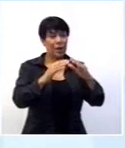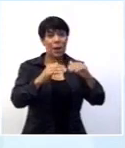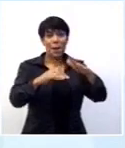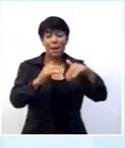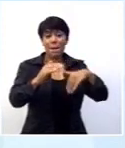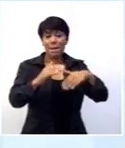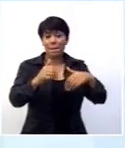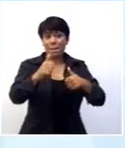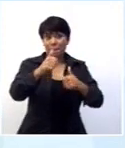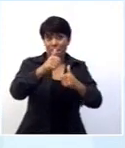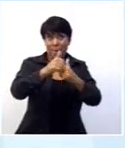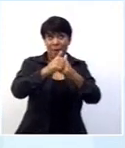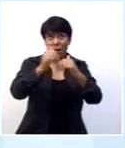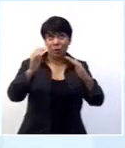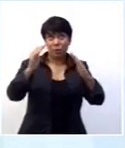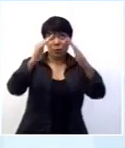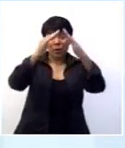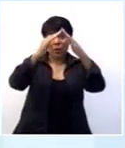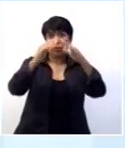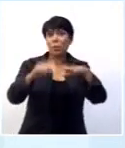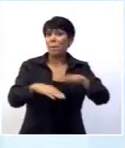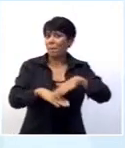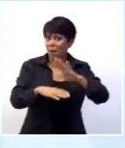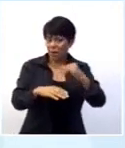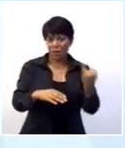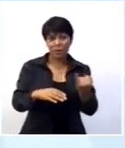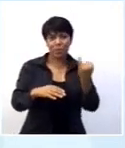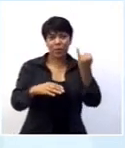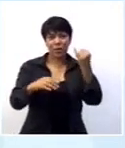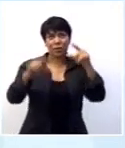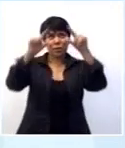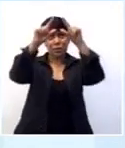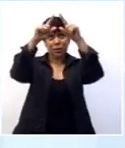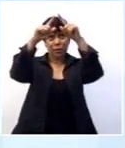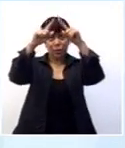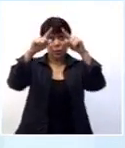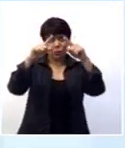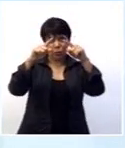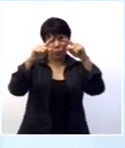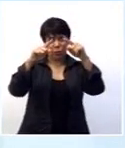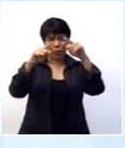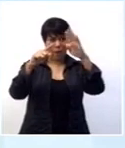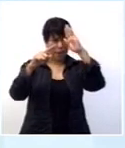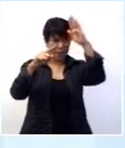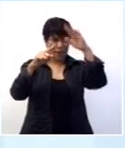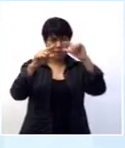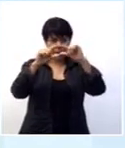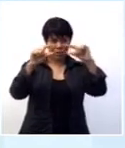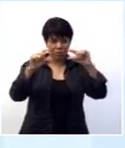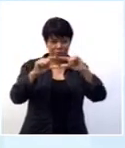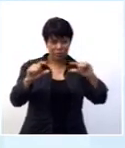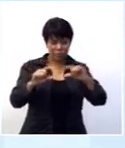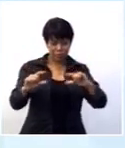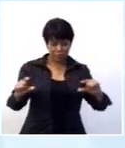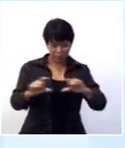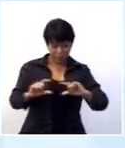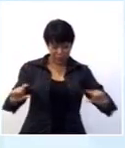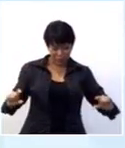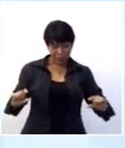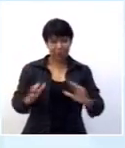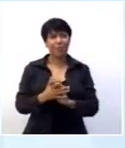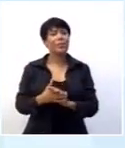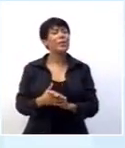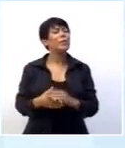do topo, vai ser maior a sua importância dentro dessa sociedade. Então o faraó está ali no topo e a gente vai